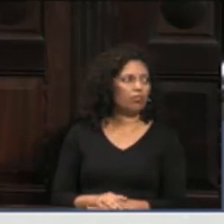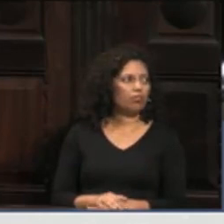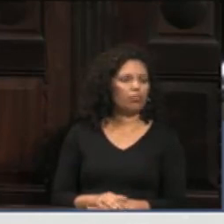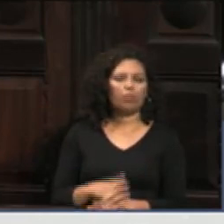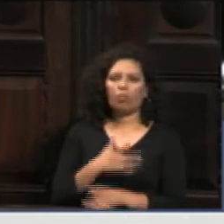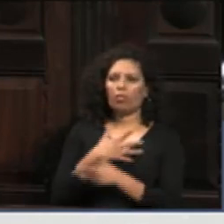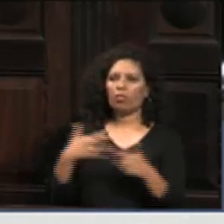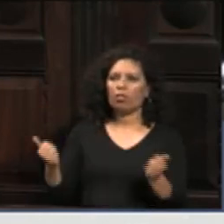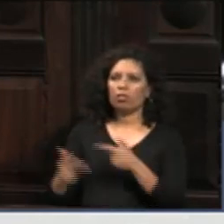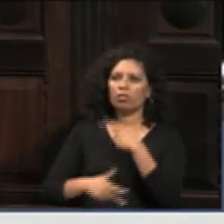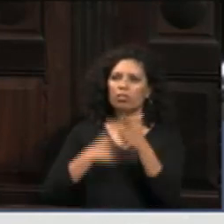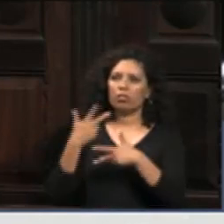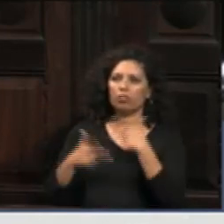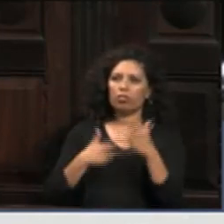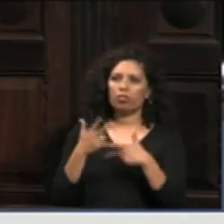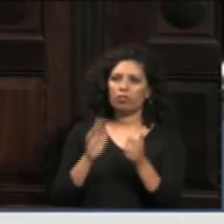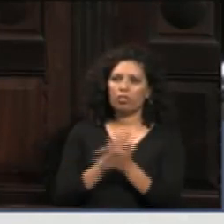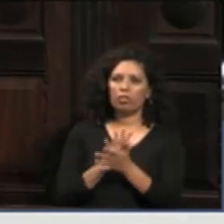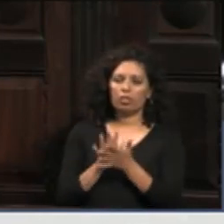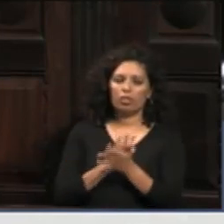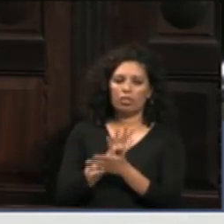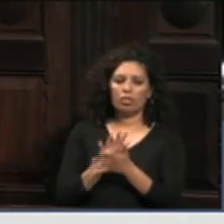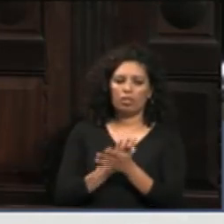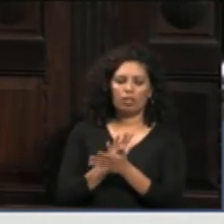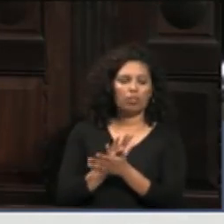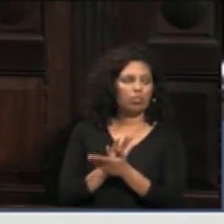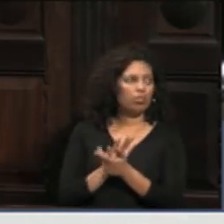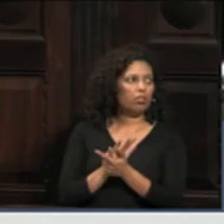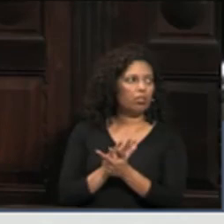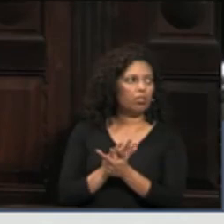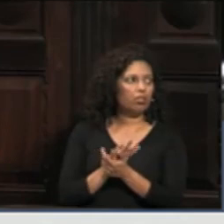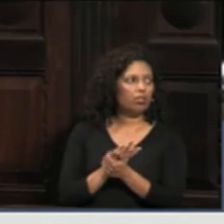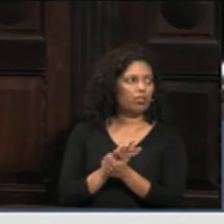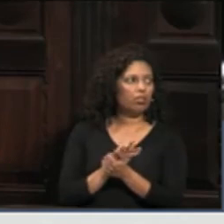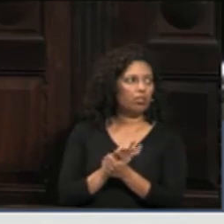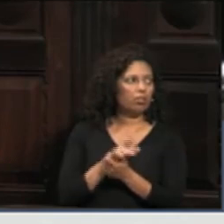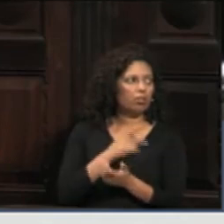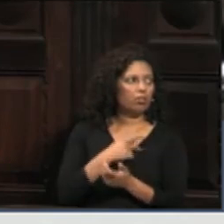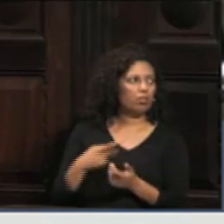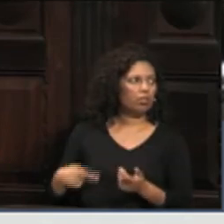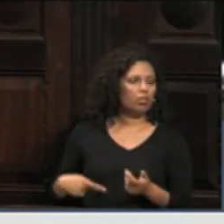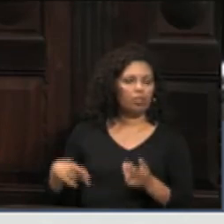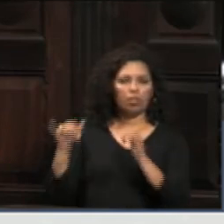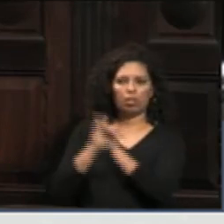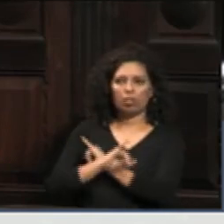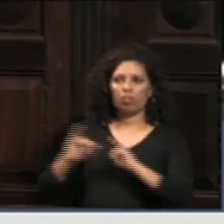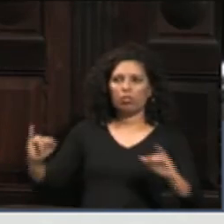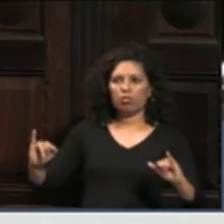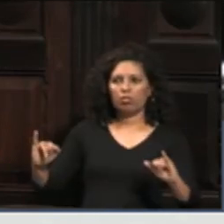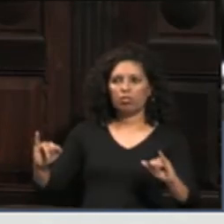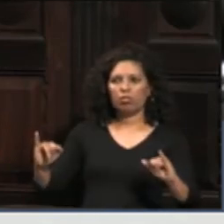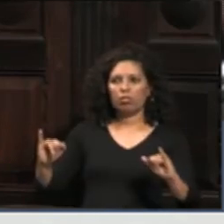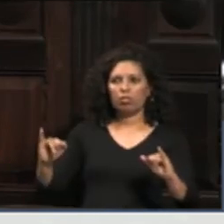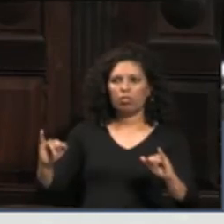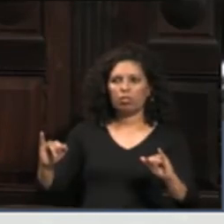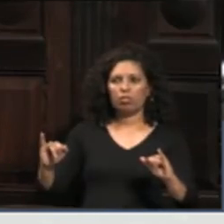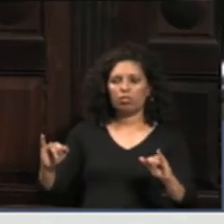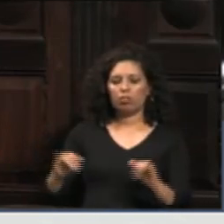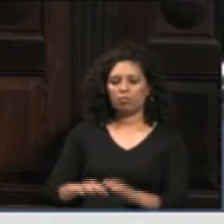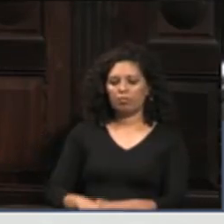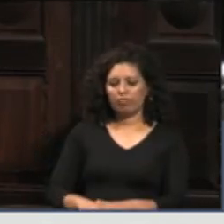Não havendo mais orador inscrito, a presidência declara, antes de